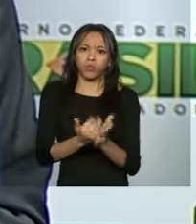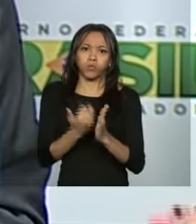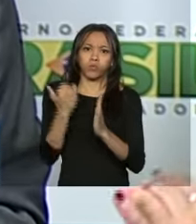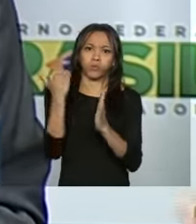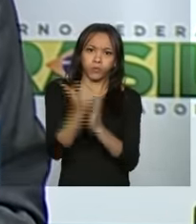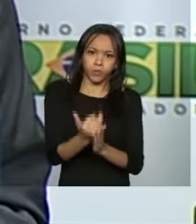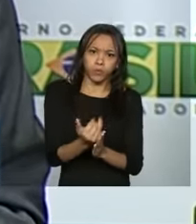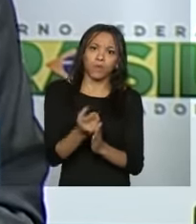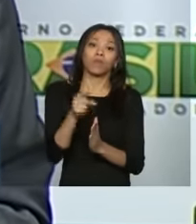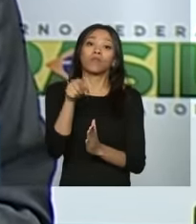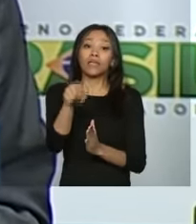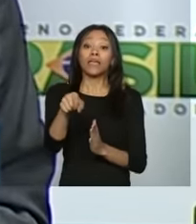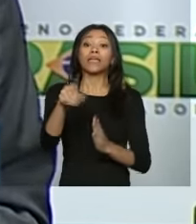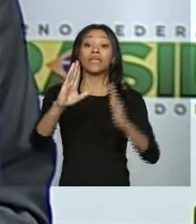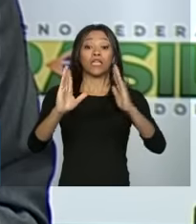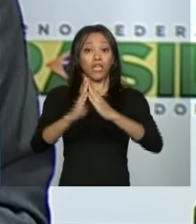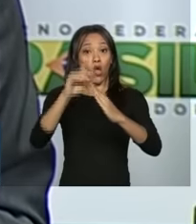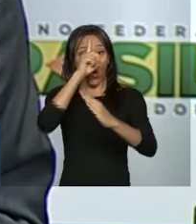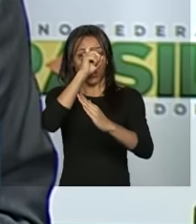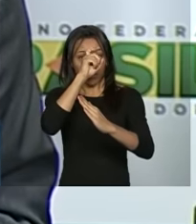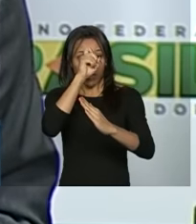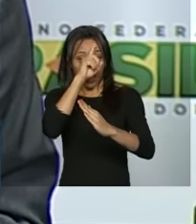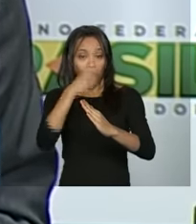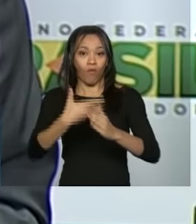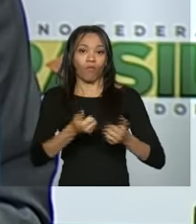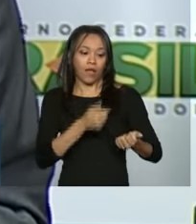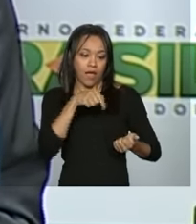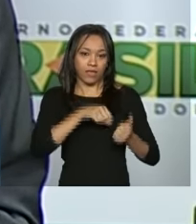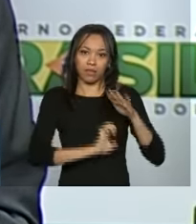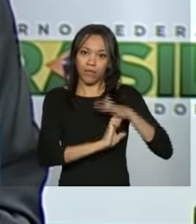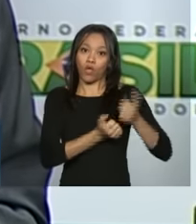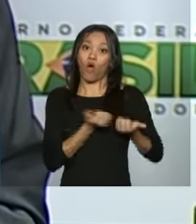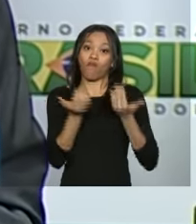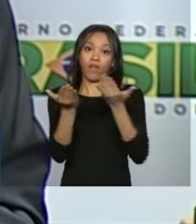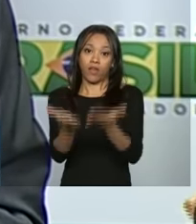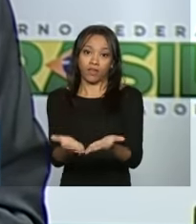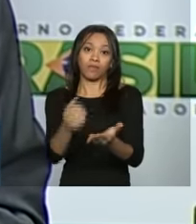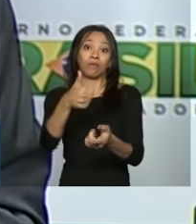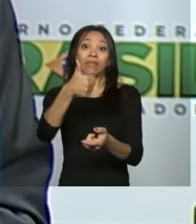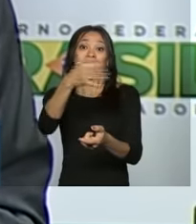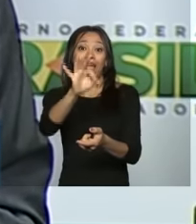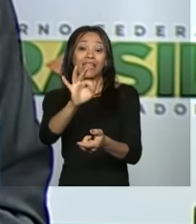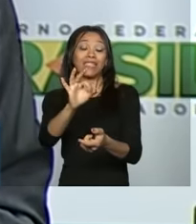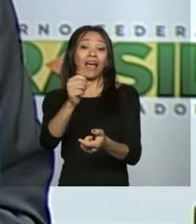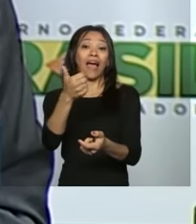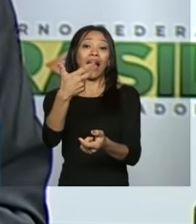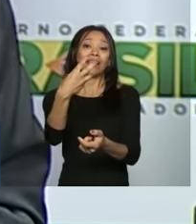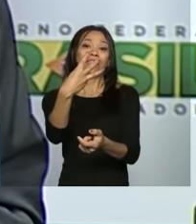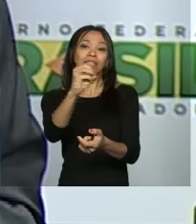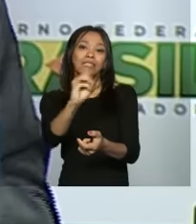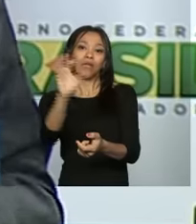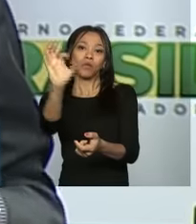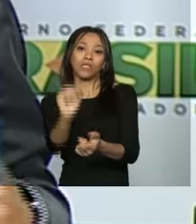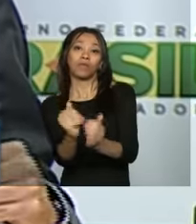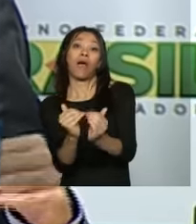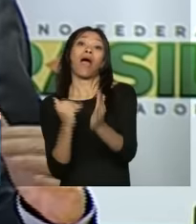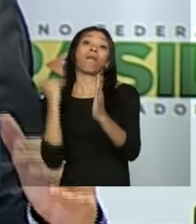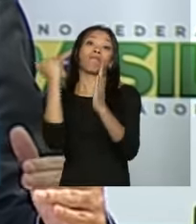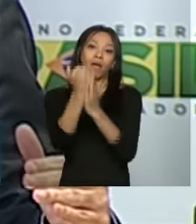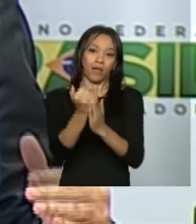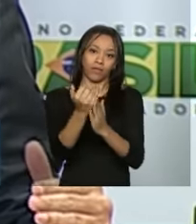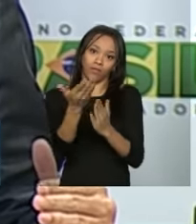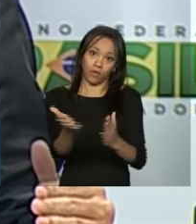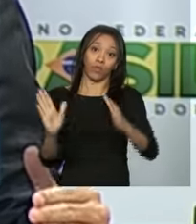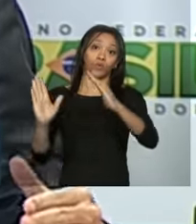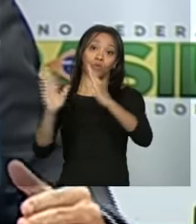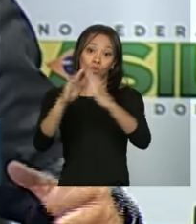implantáveis por hospitais da ordem de 10 a 30% do valor do dispositivo ou seja hospitais ao invés